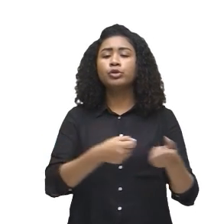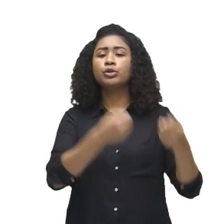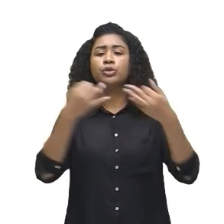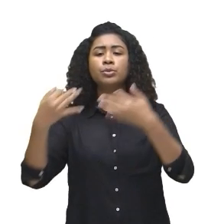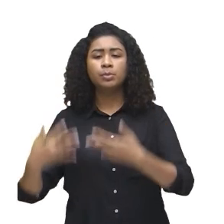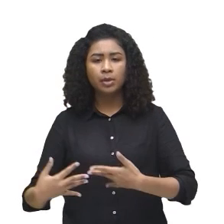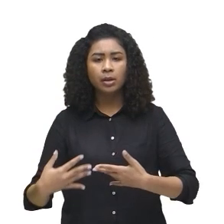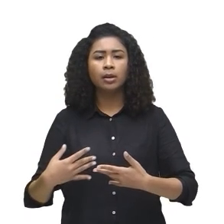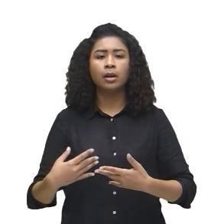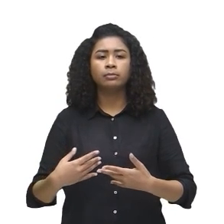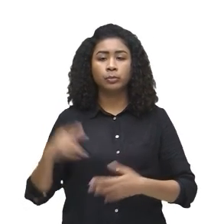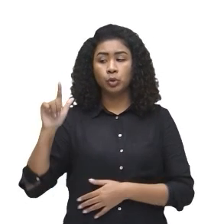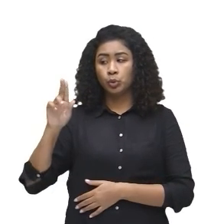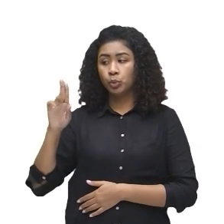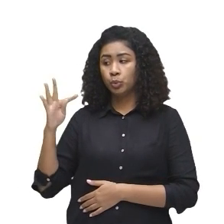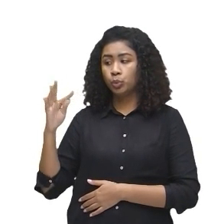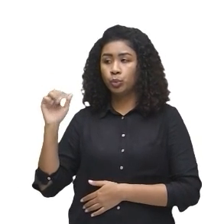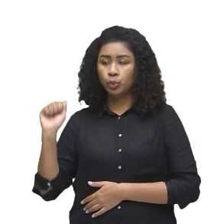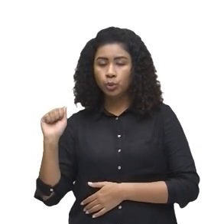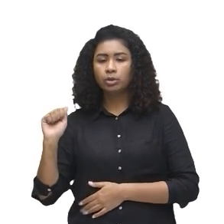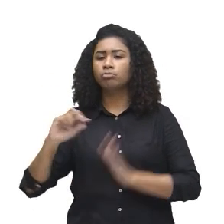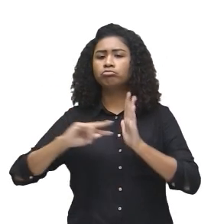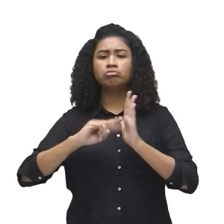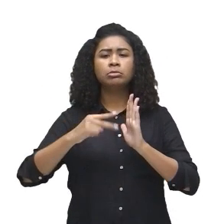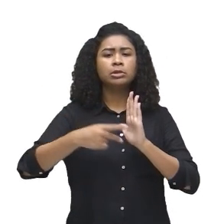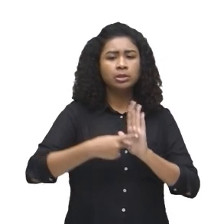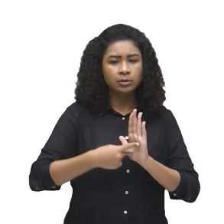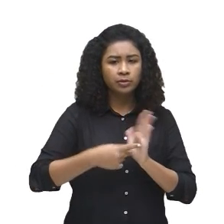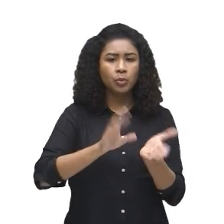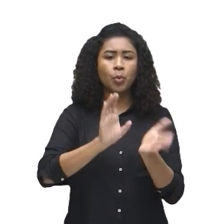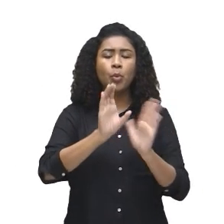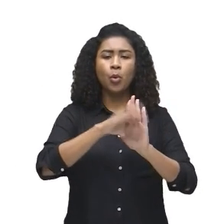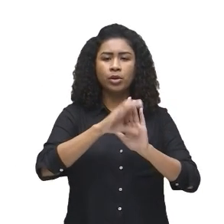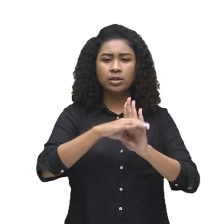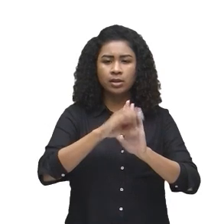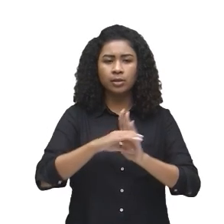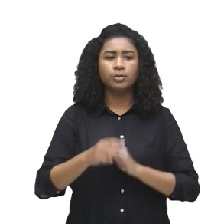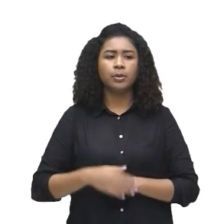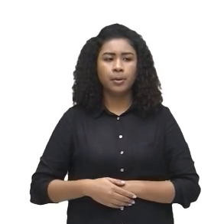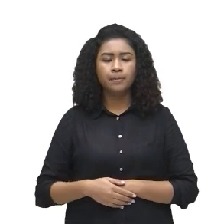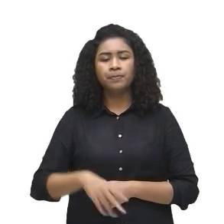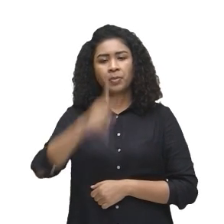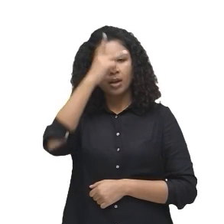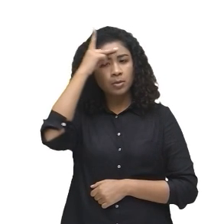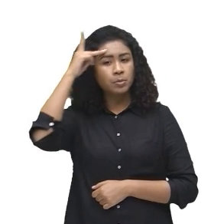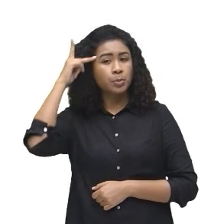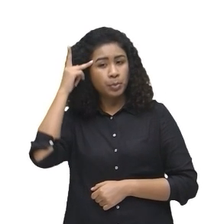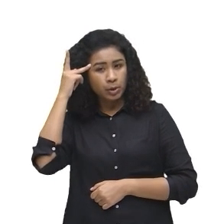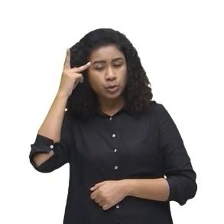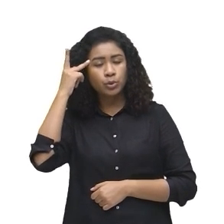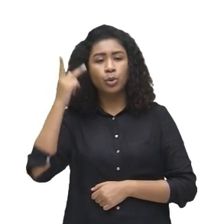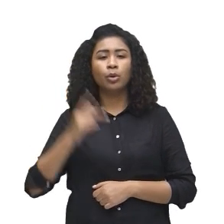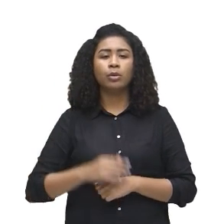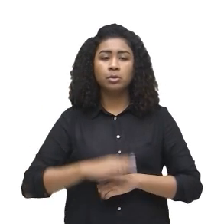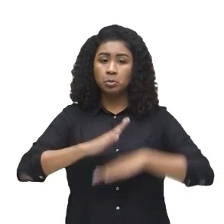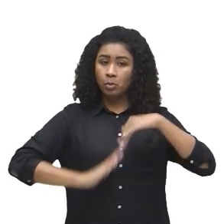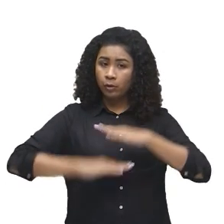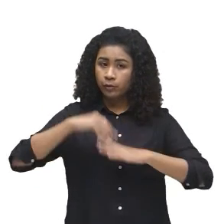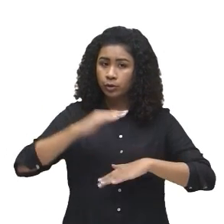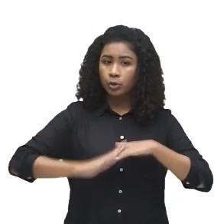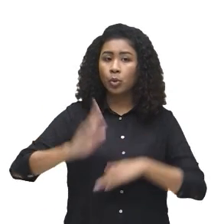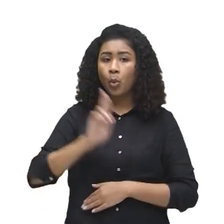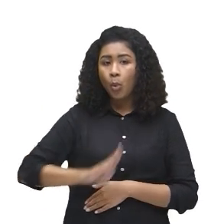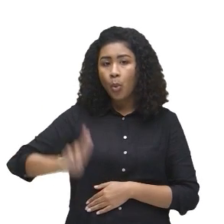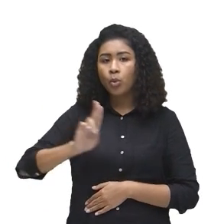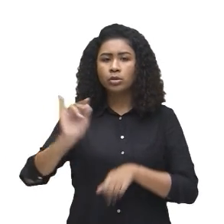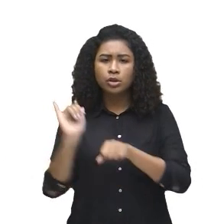uma prática corporal, como disputas em que os oponentes se utilizam de técnicas e estratégias de desequilíbrio, contusão